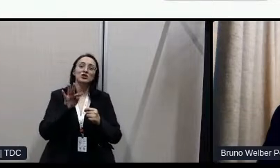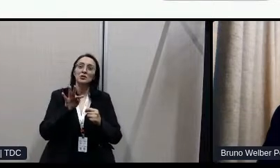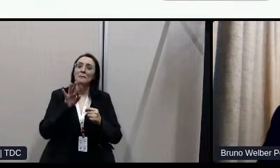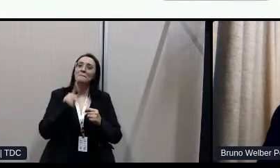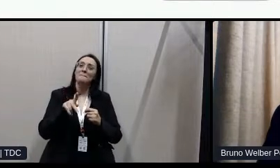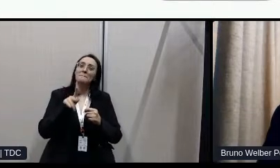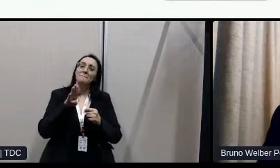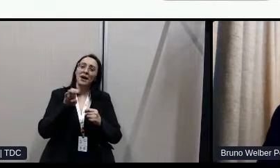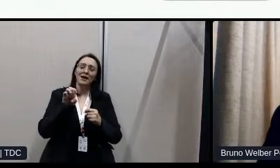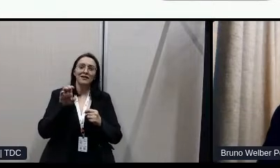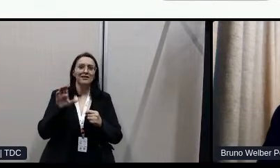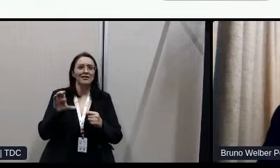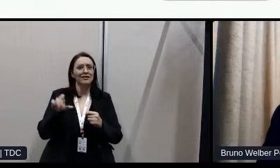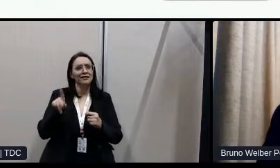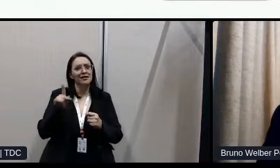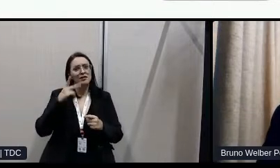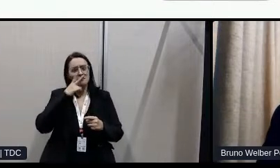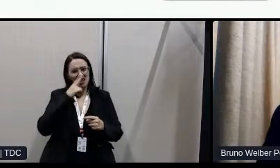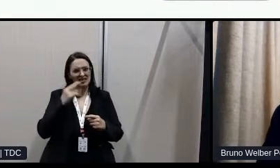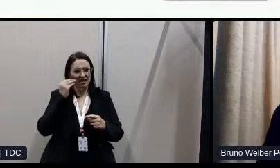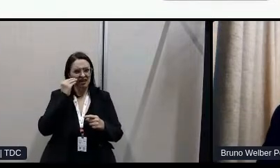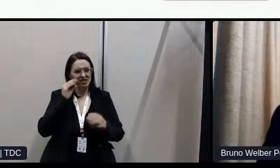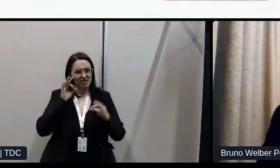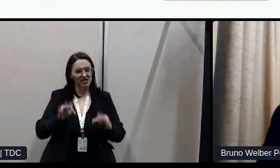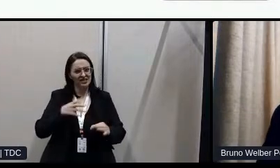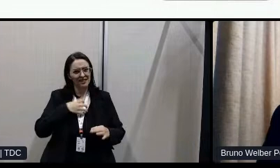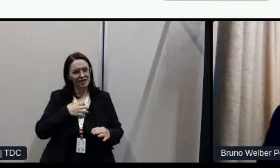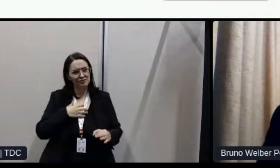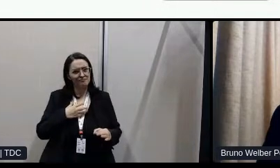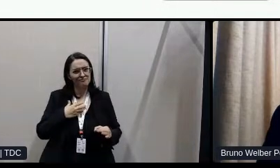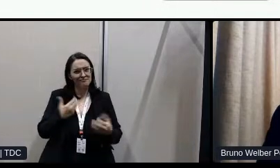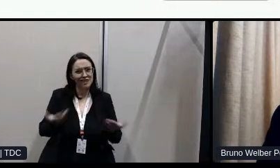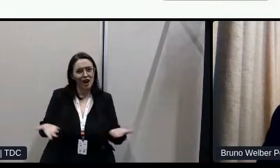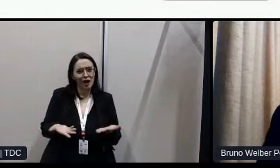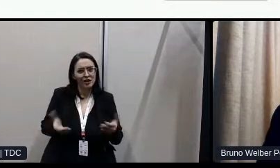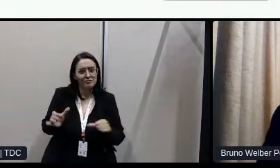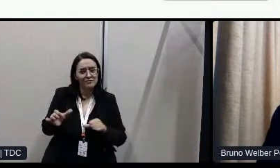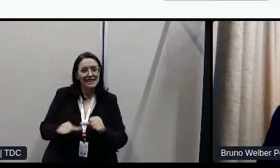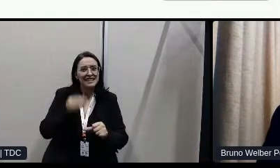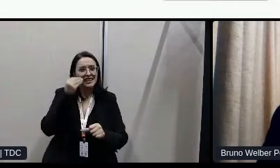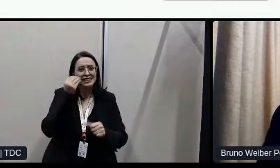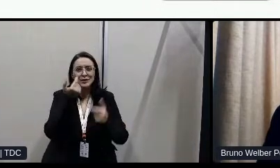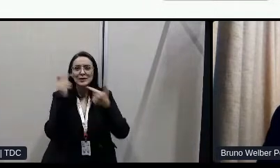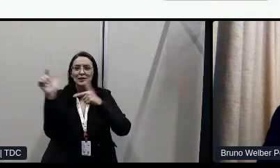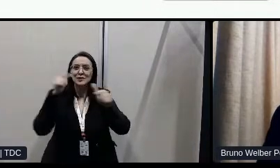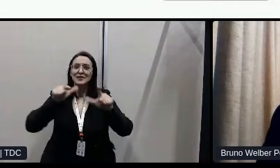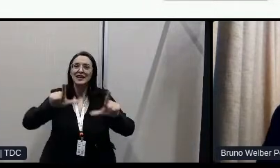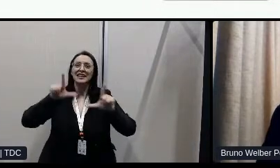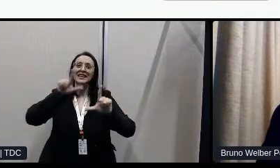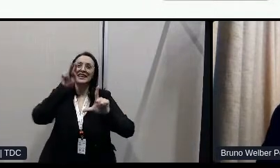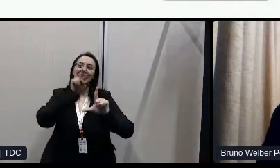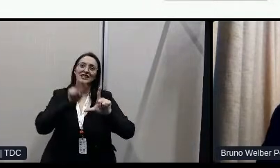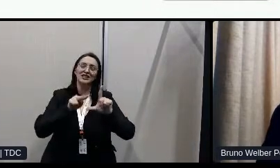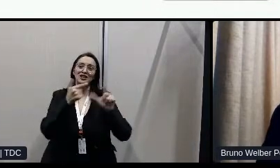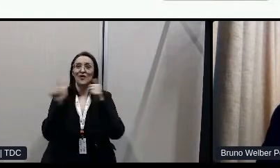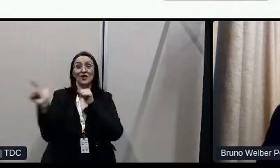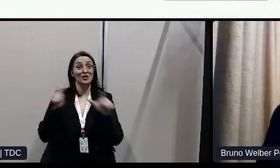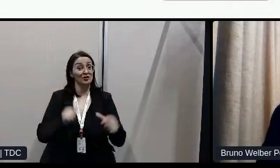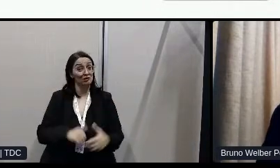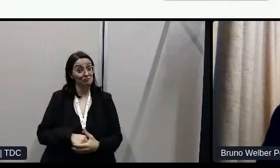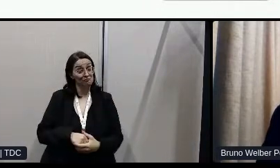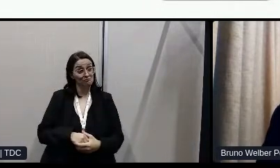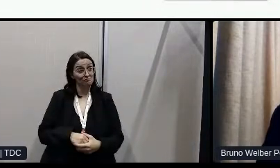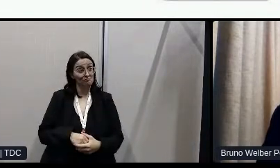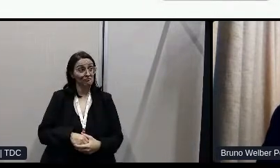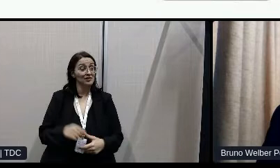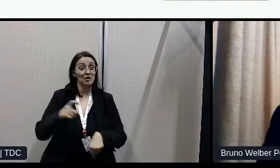certa? Será que, de fato, não chegou a hora de a gente já começar a testar com outros leitores de tela? Será que não chegou a